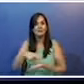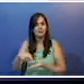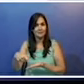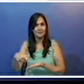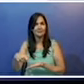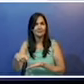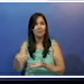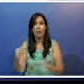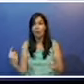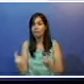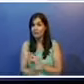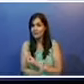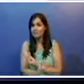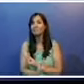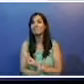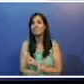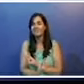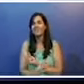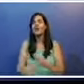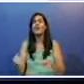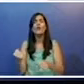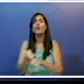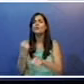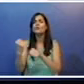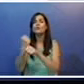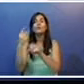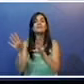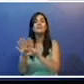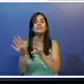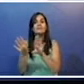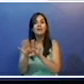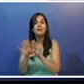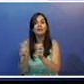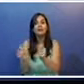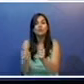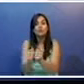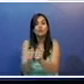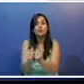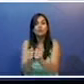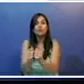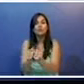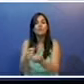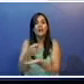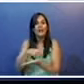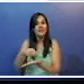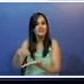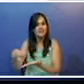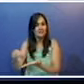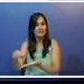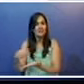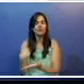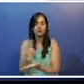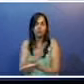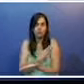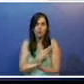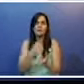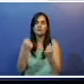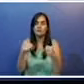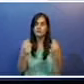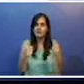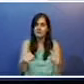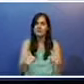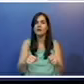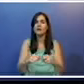Pelo contrário, construiu-se também sobre ela. Somos definitivamente